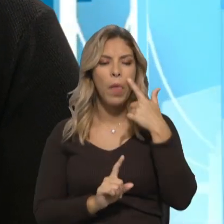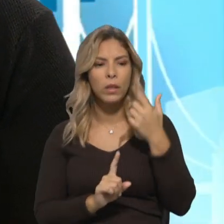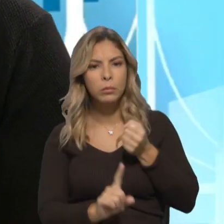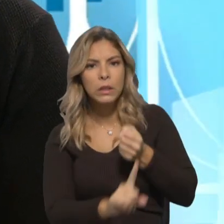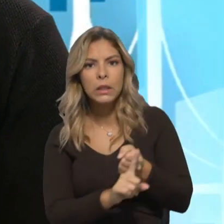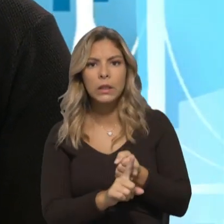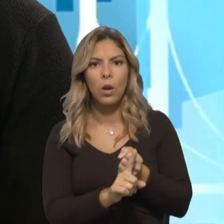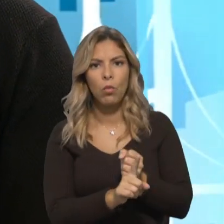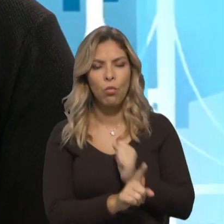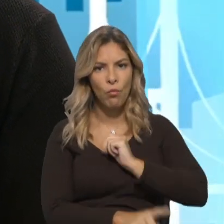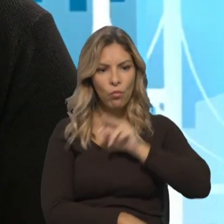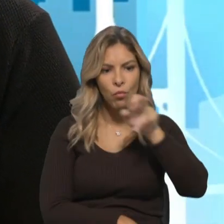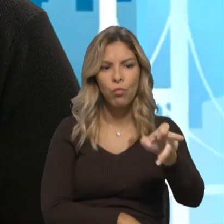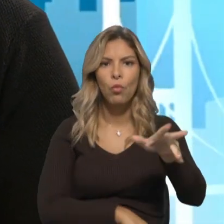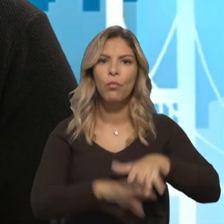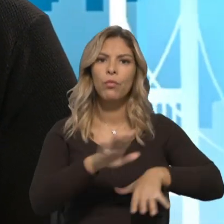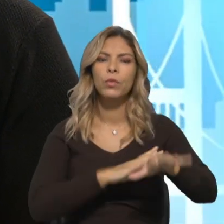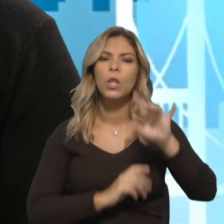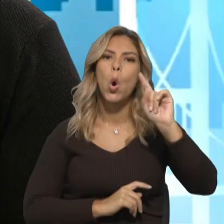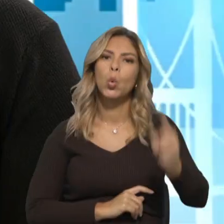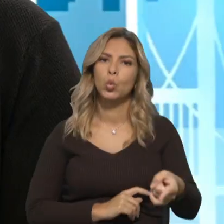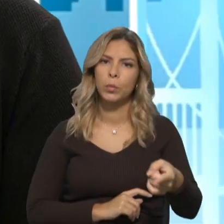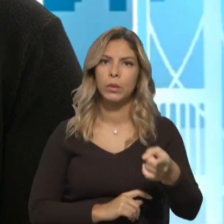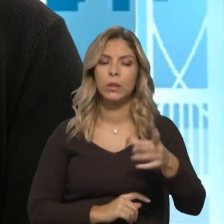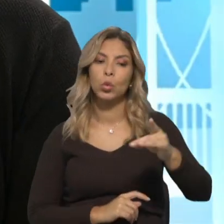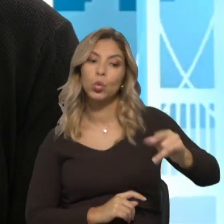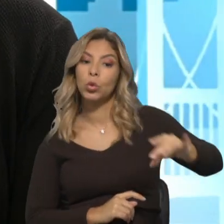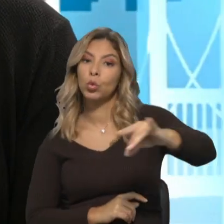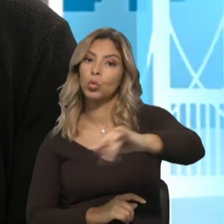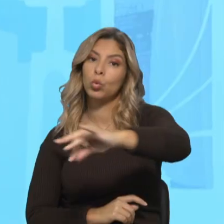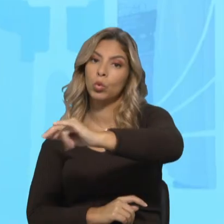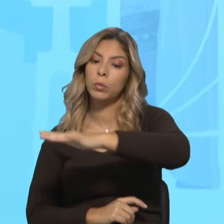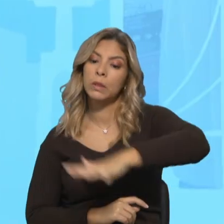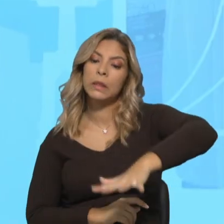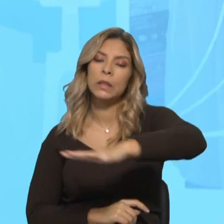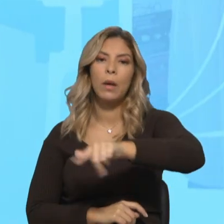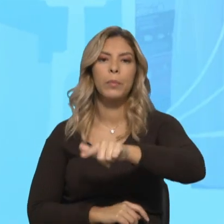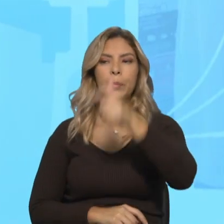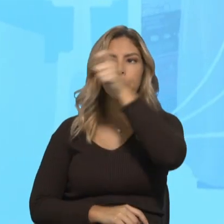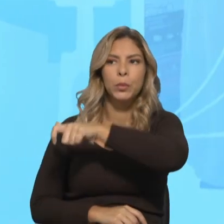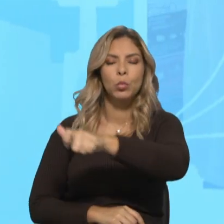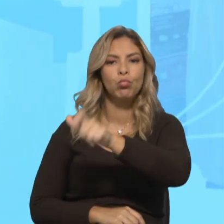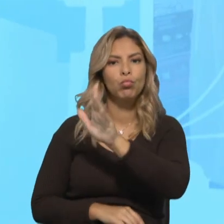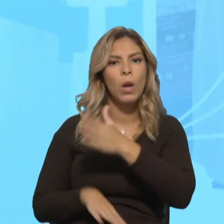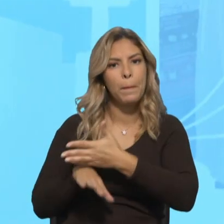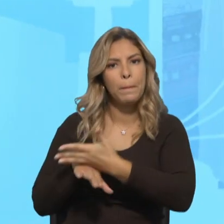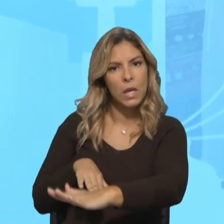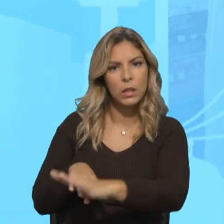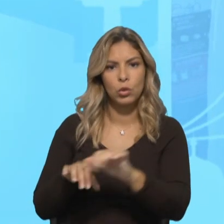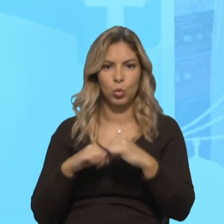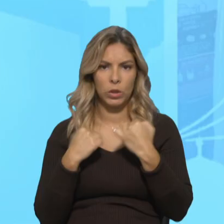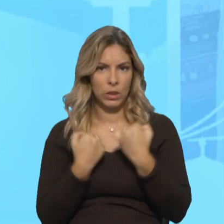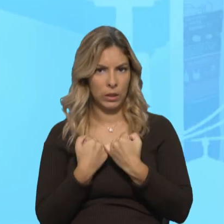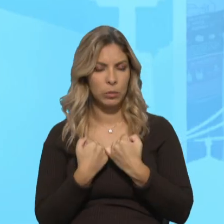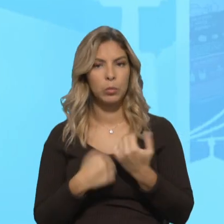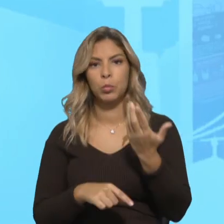a desenvolver. Então tem muito a ver com as tais periferias, gente que está à margem, digamos assim, da sociedade. Aqui temos na